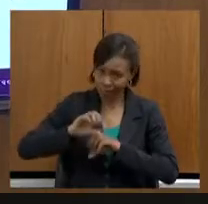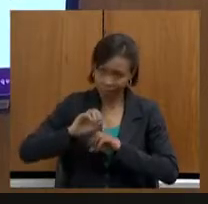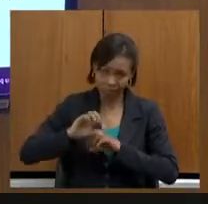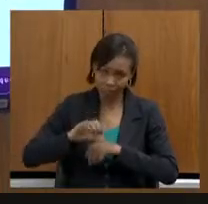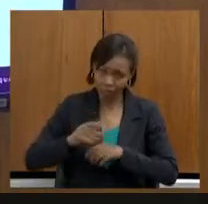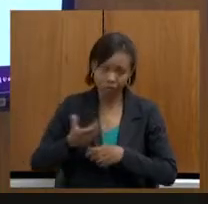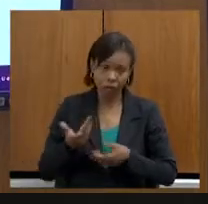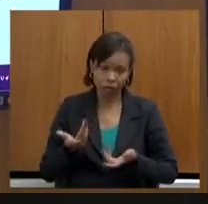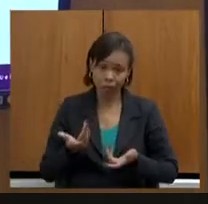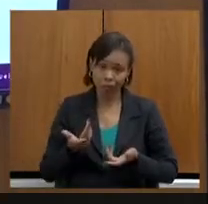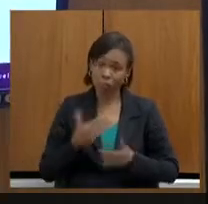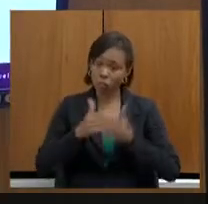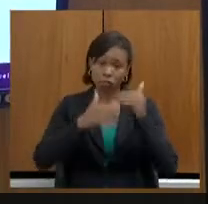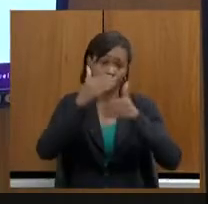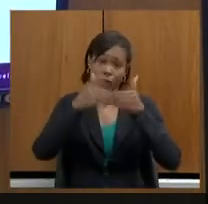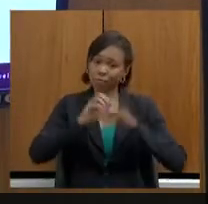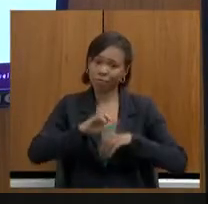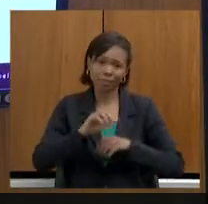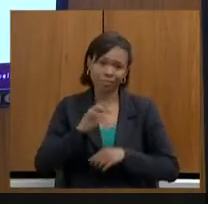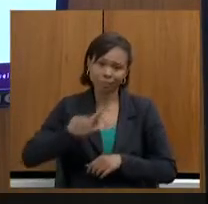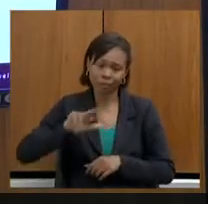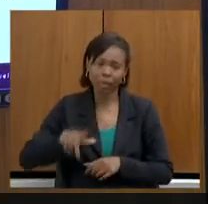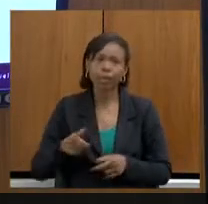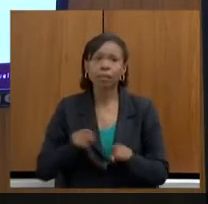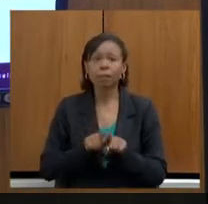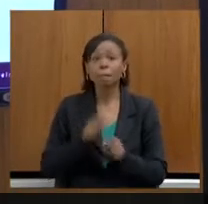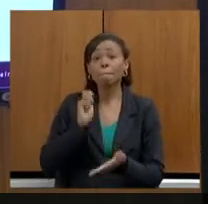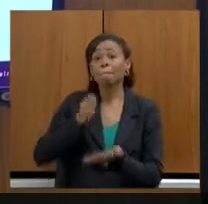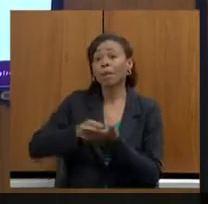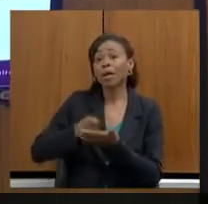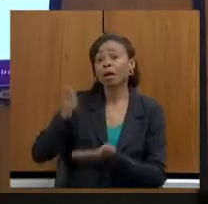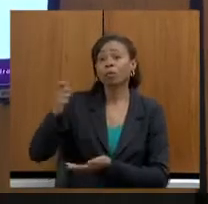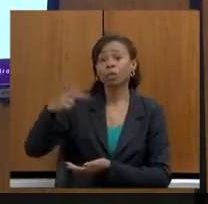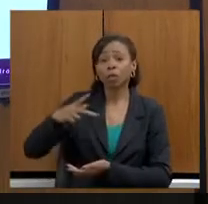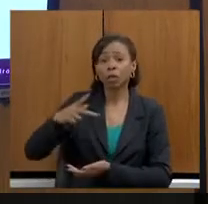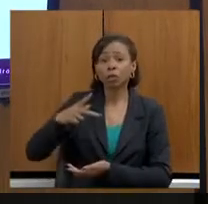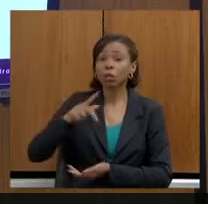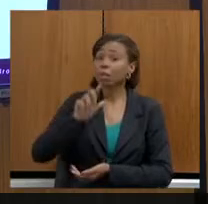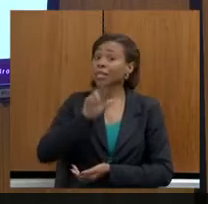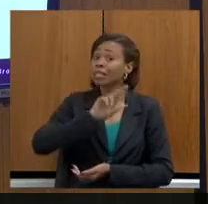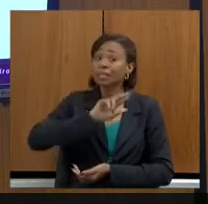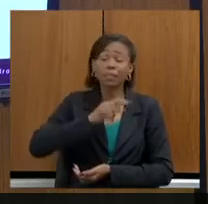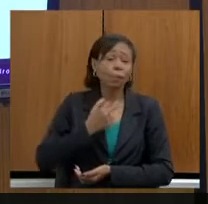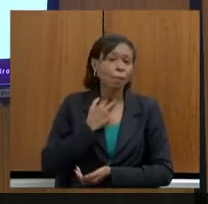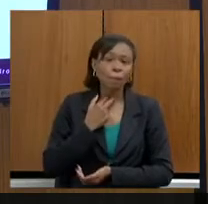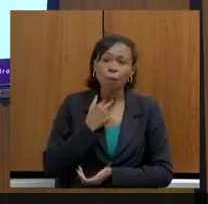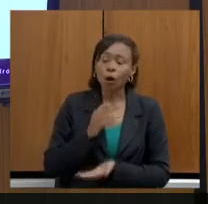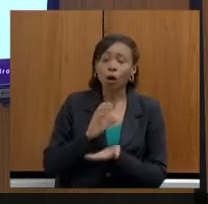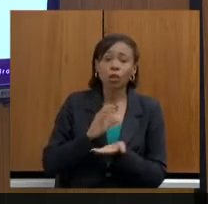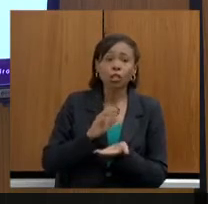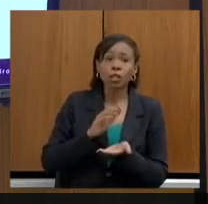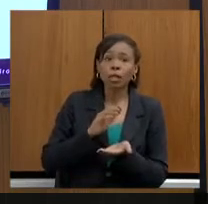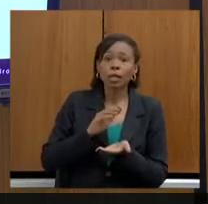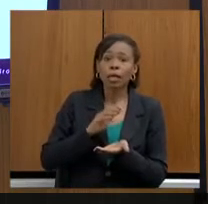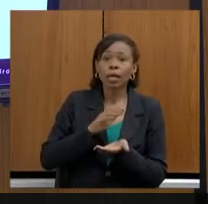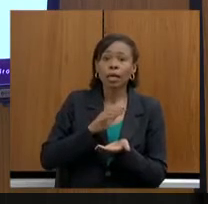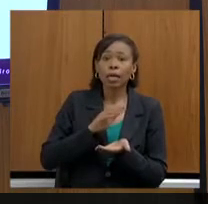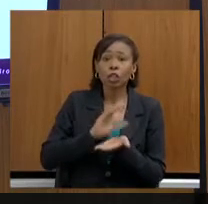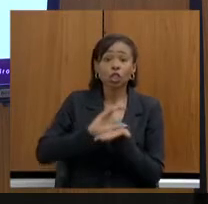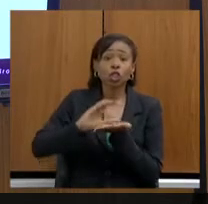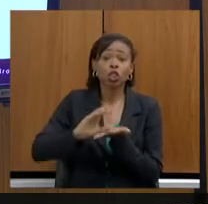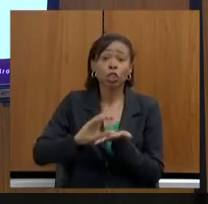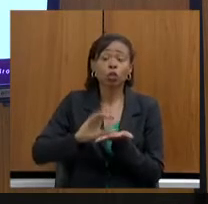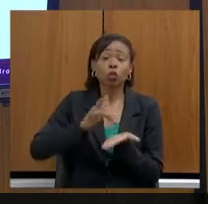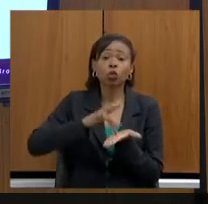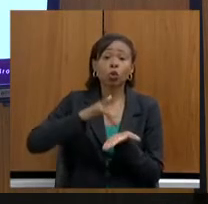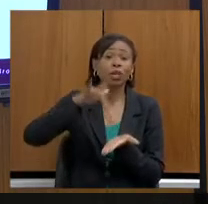considerado manutenção e desenvolvimento do ensino pagamento de aposentados que não pode ser puxado com tem que ser cacheado mas com dinheiro